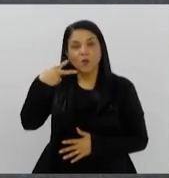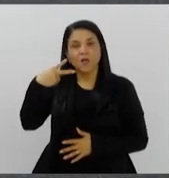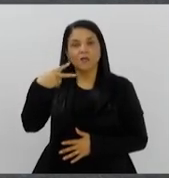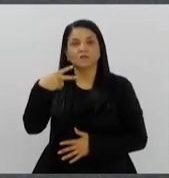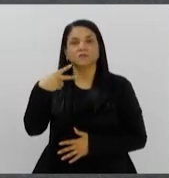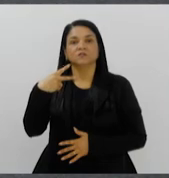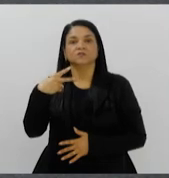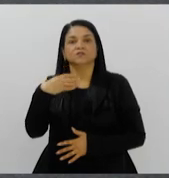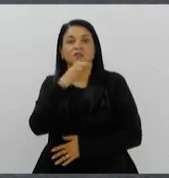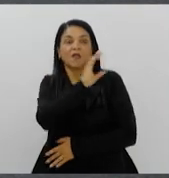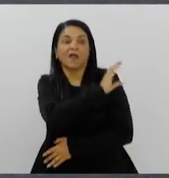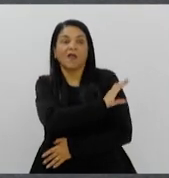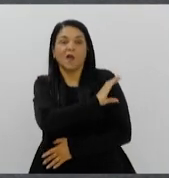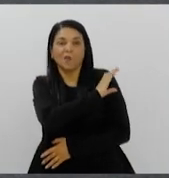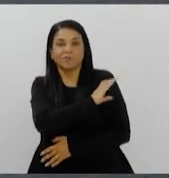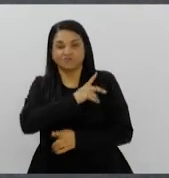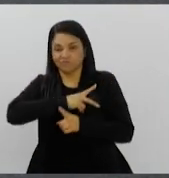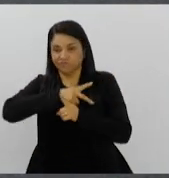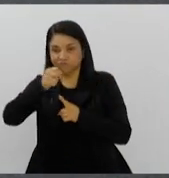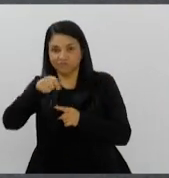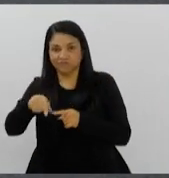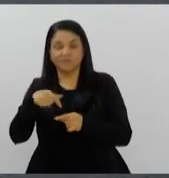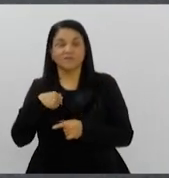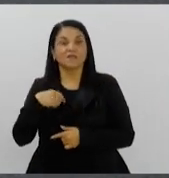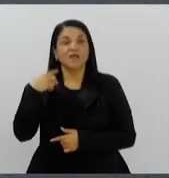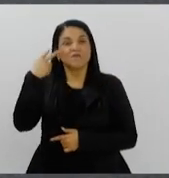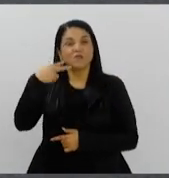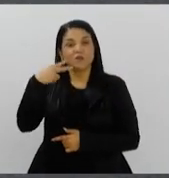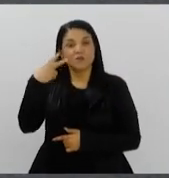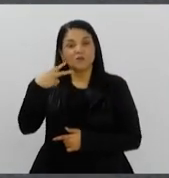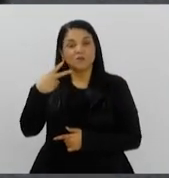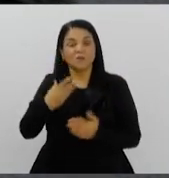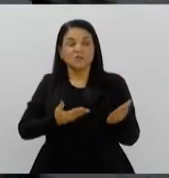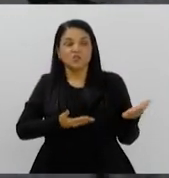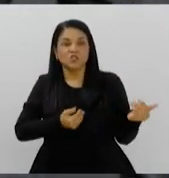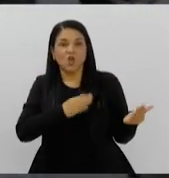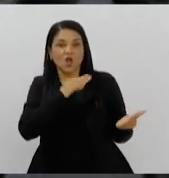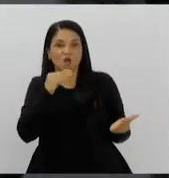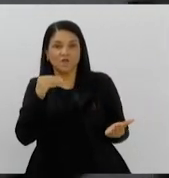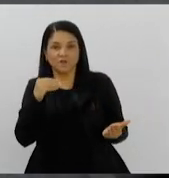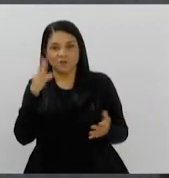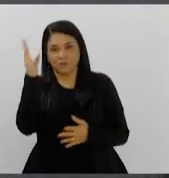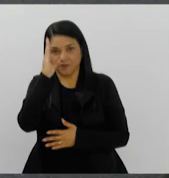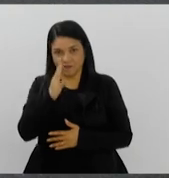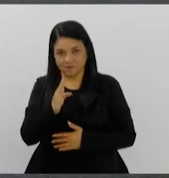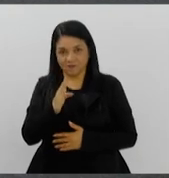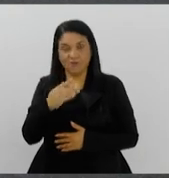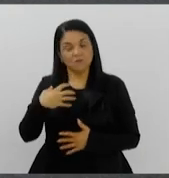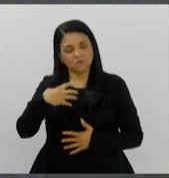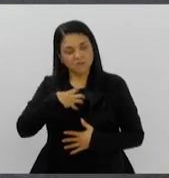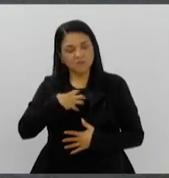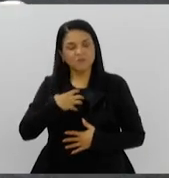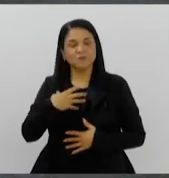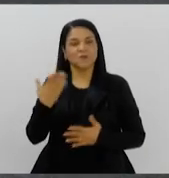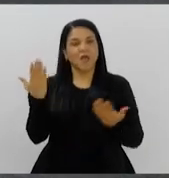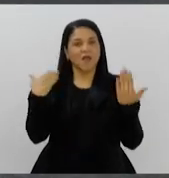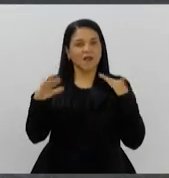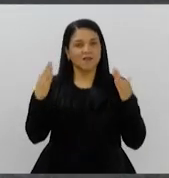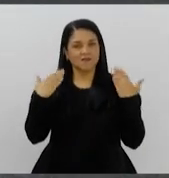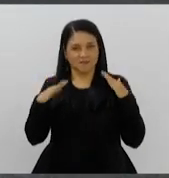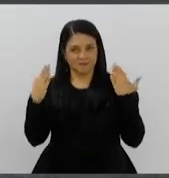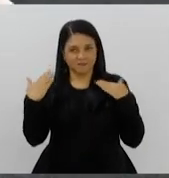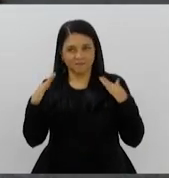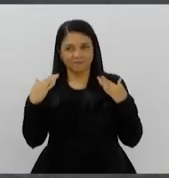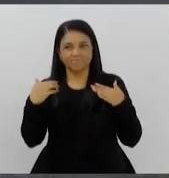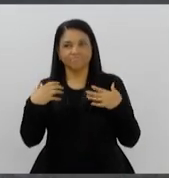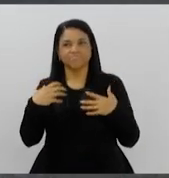mulher, e a vereadora mais nova do Brasil. Isso é motivo de muita alegria, de muito empenho,